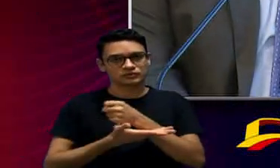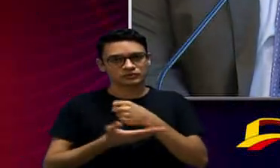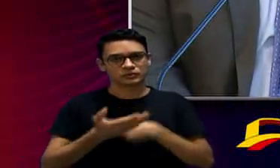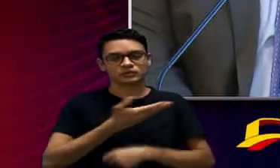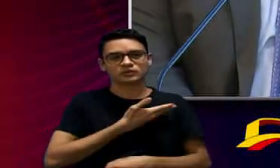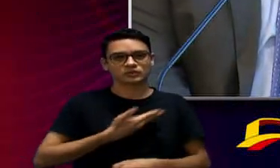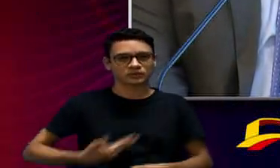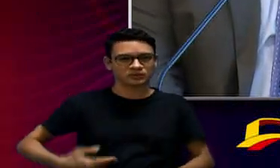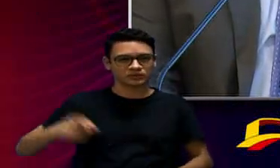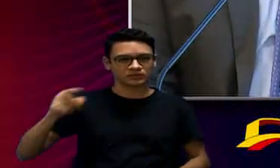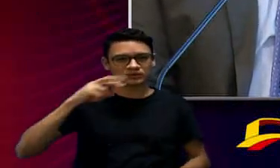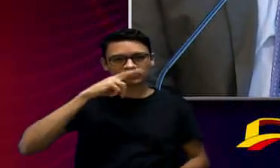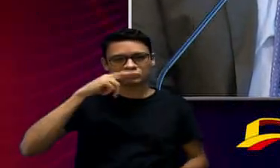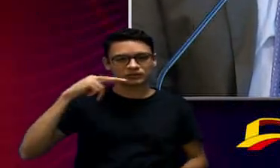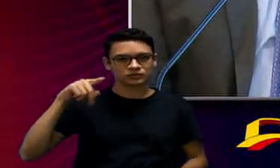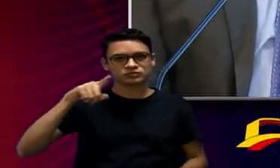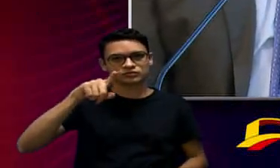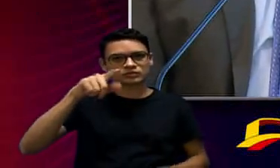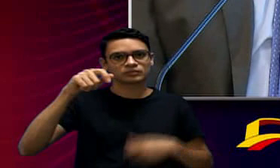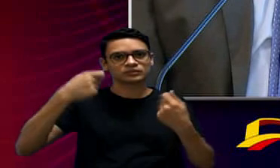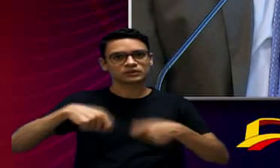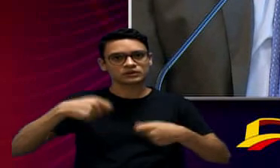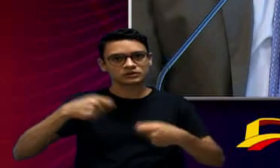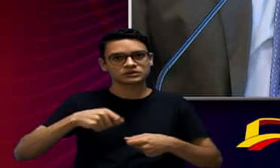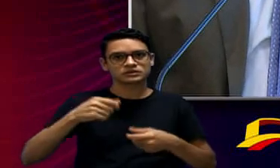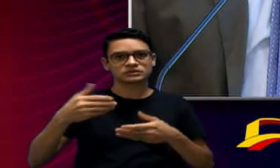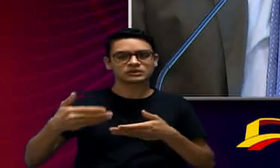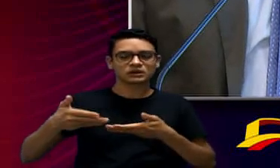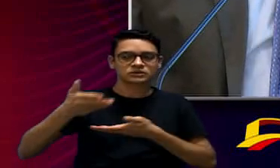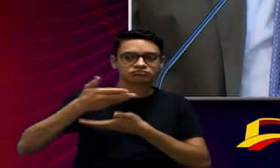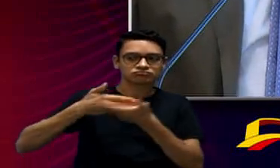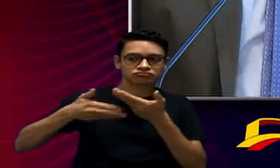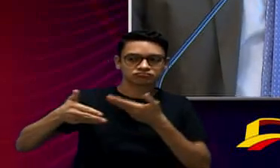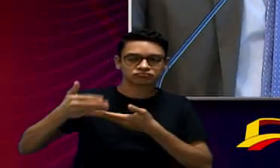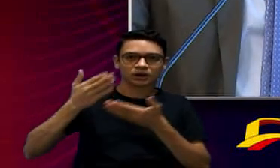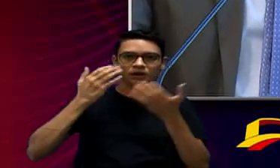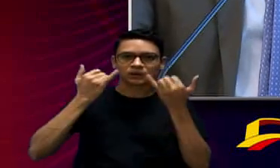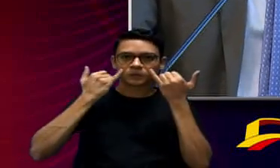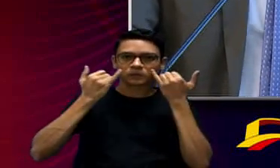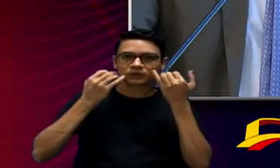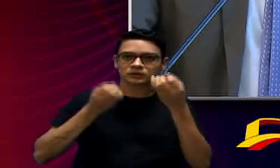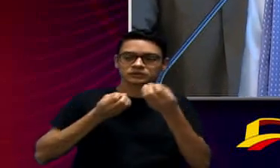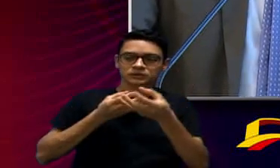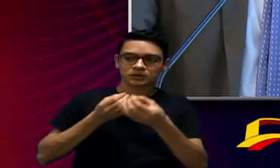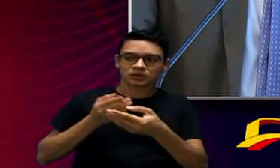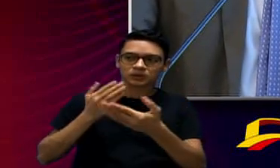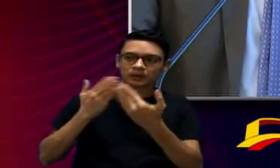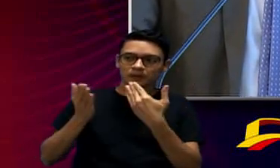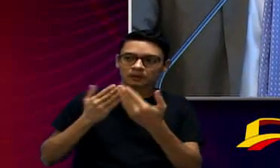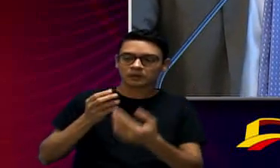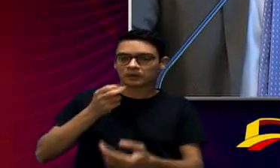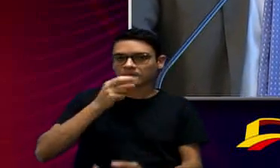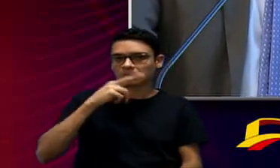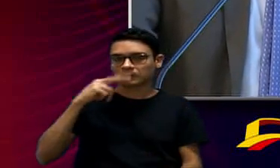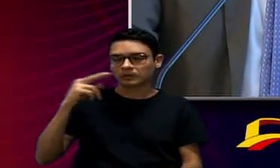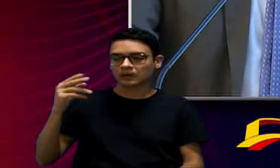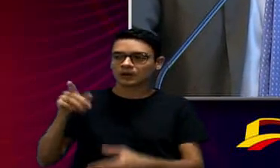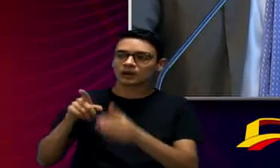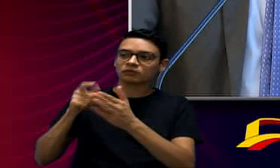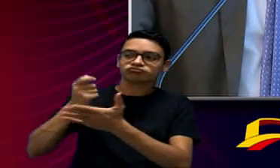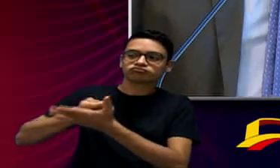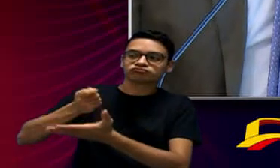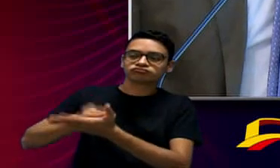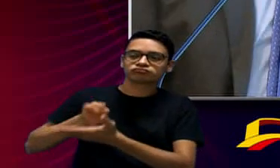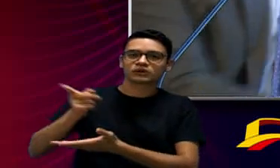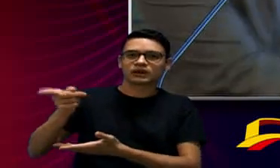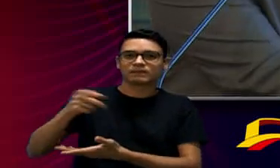base do prefeito, vereador, o senhor tem mais acesso às informações e o senhor tem mais acesso ao prefeito para cobrá-lo. Eu acho